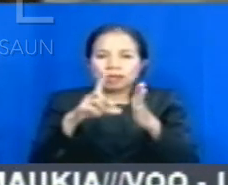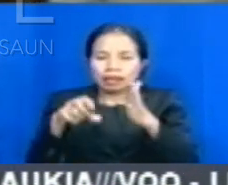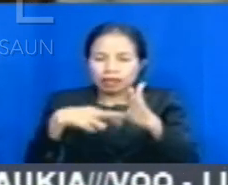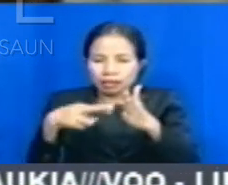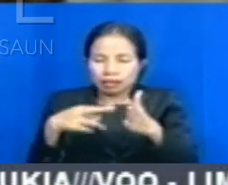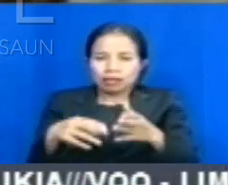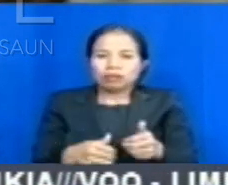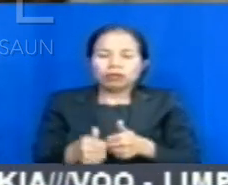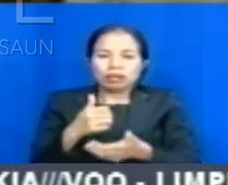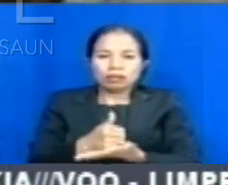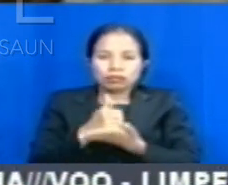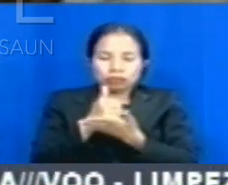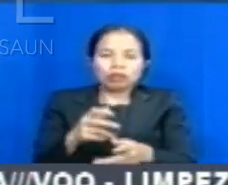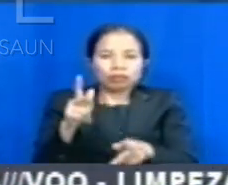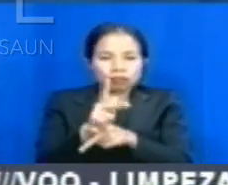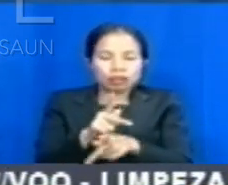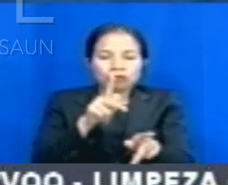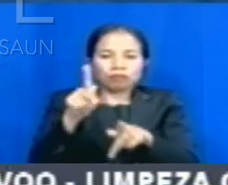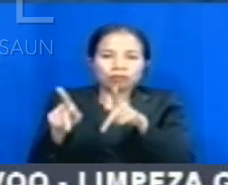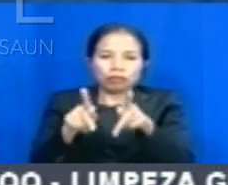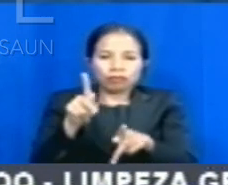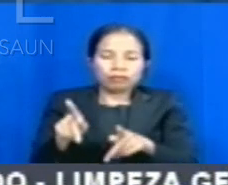servir no protege povo. Procura,